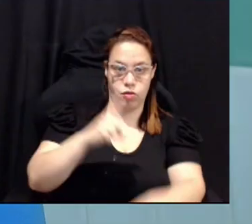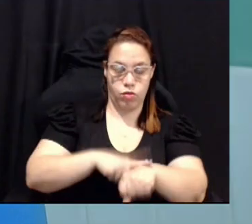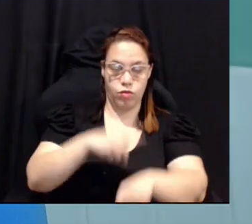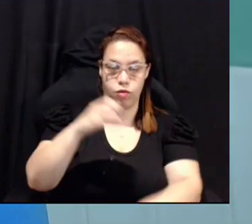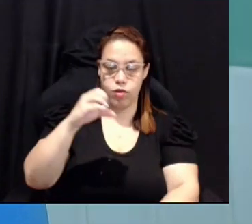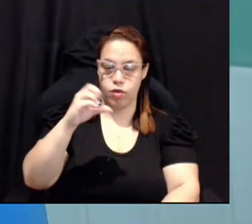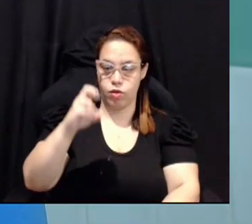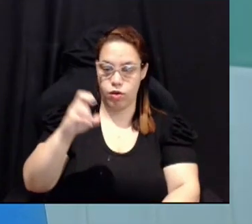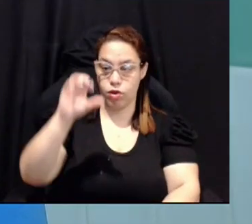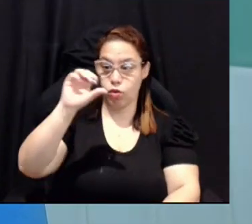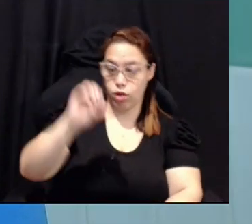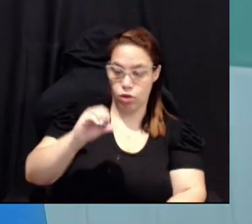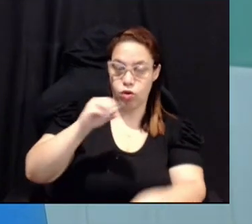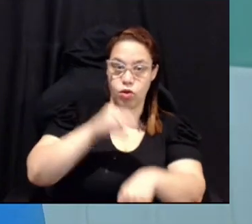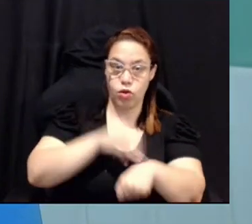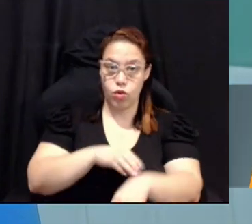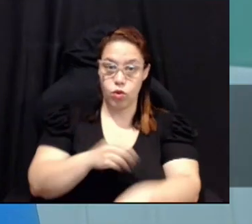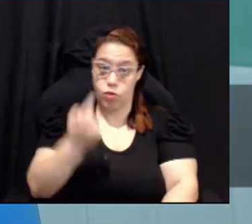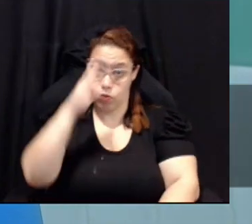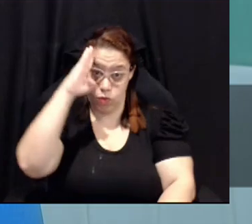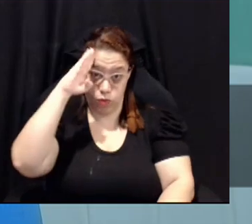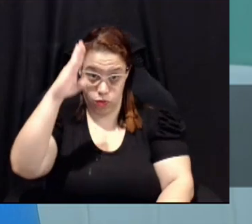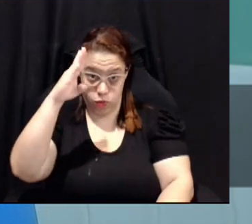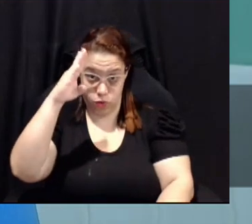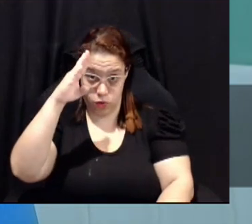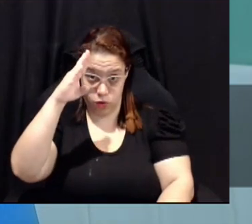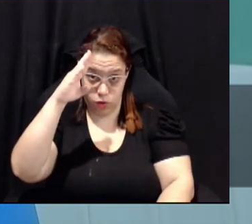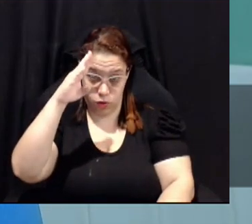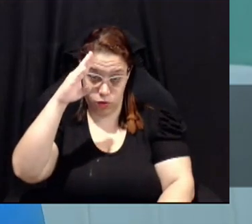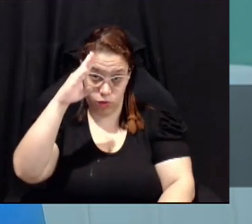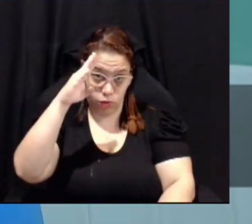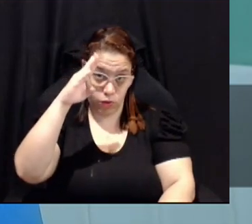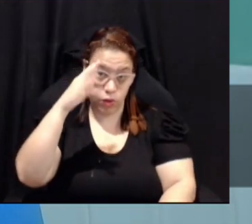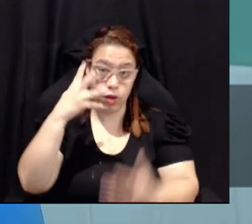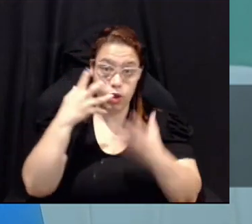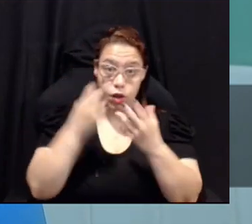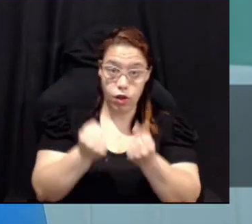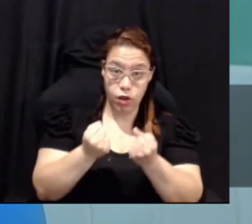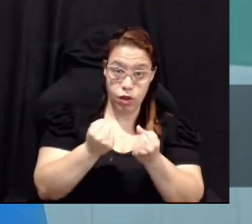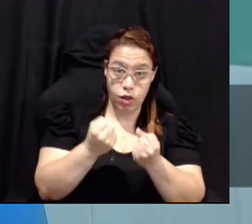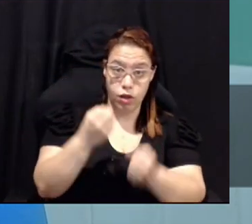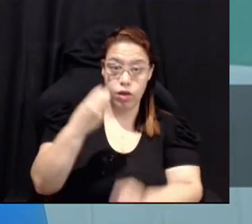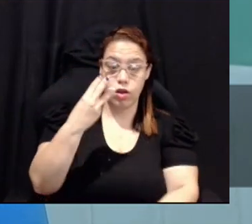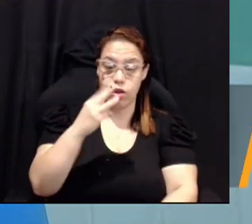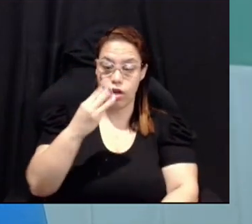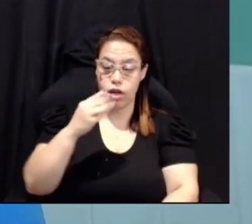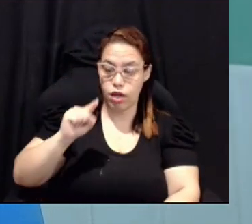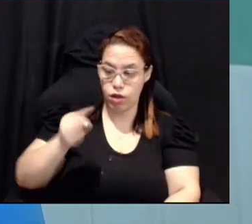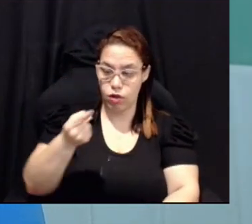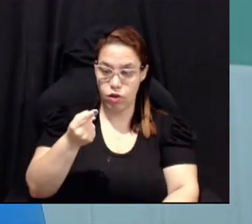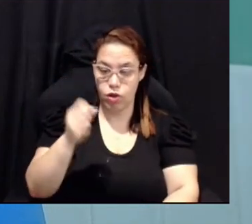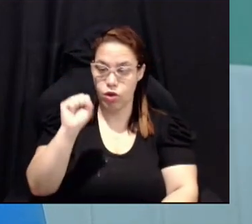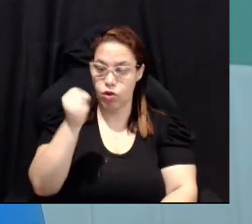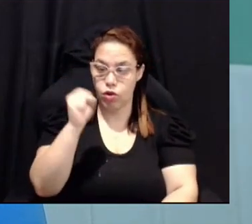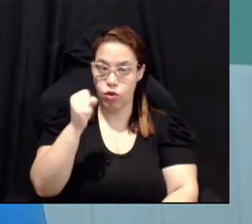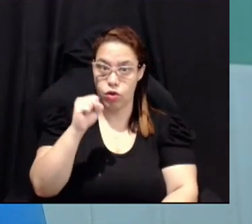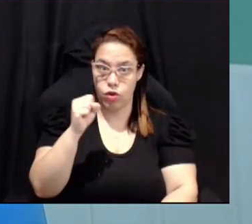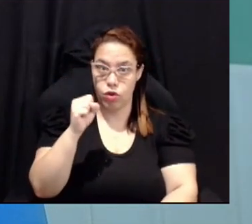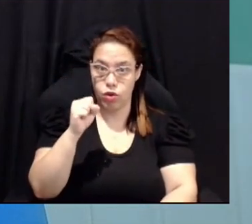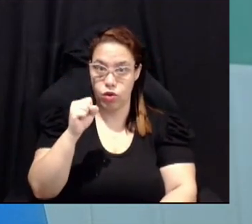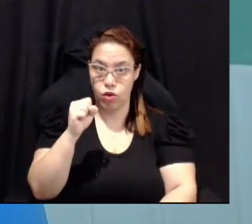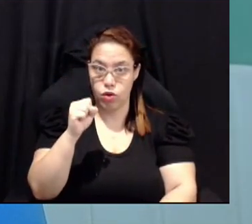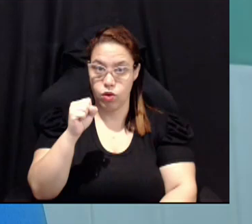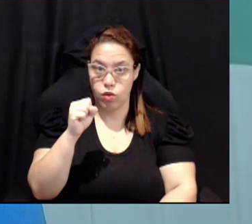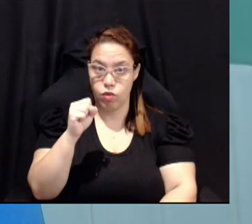23h59. Uma das principais obrigatoriedades é quem recebeu acima de R$ 33.888 de rendimentos tributáveis. Mas temos